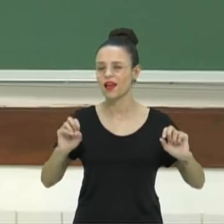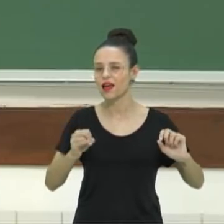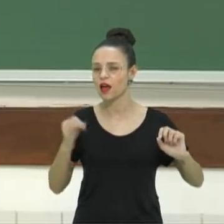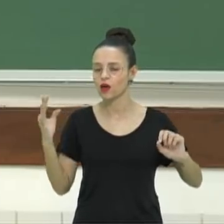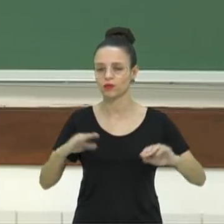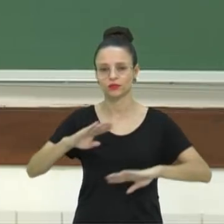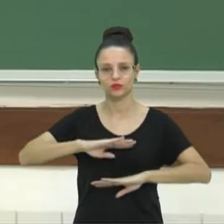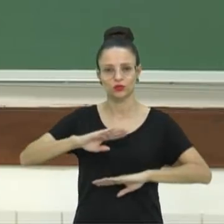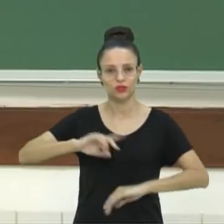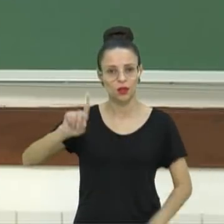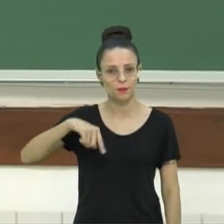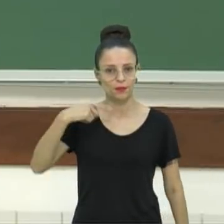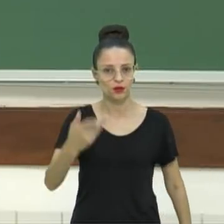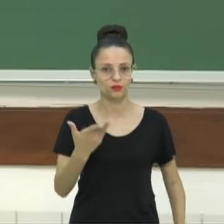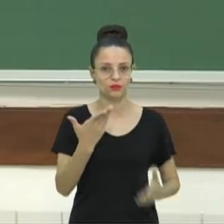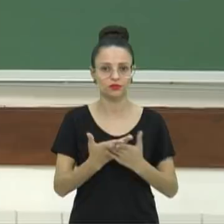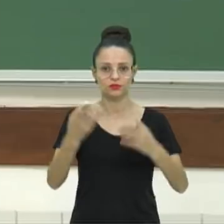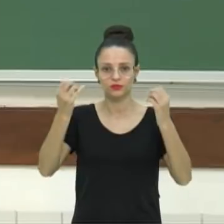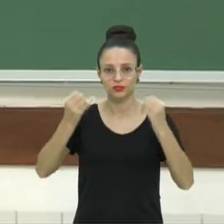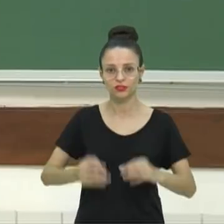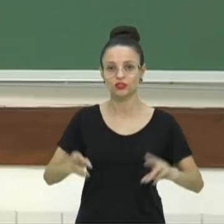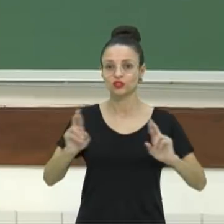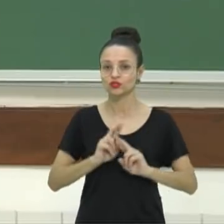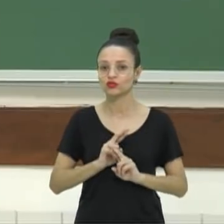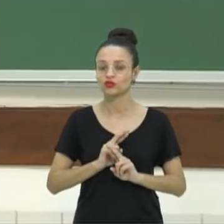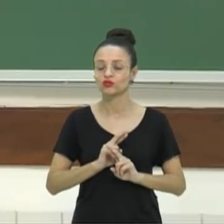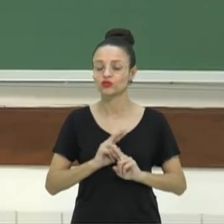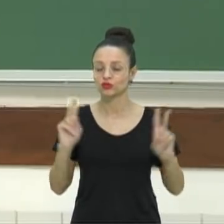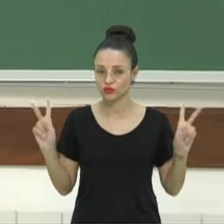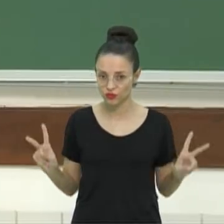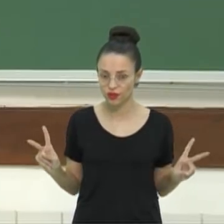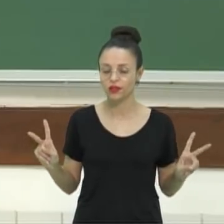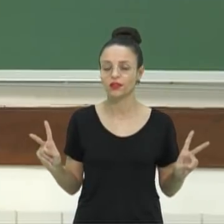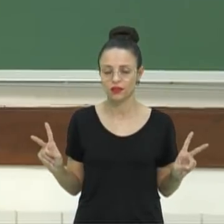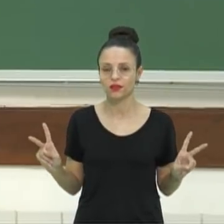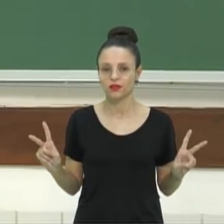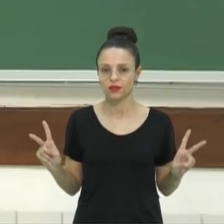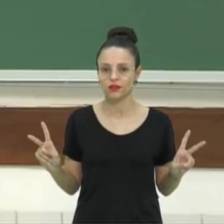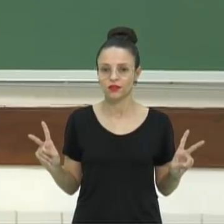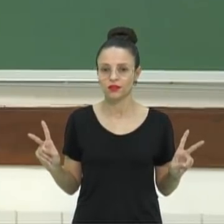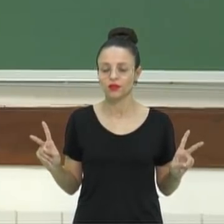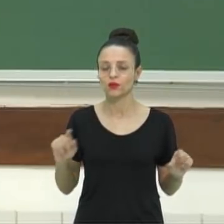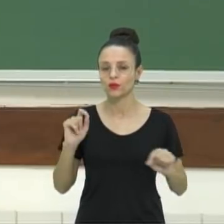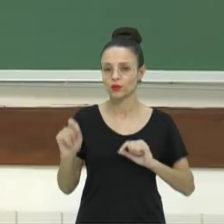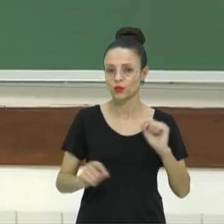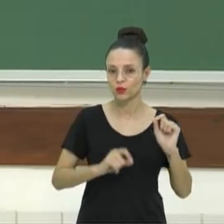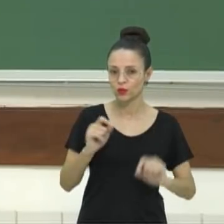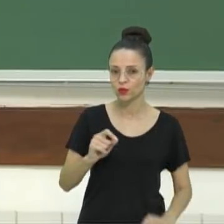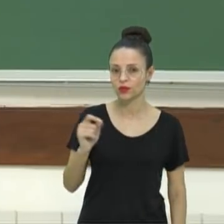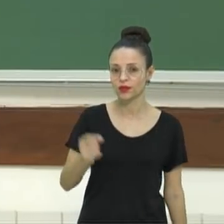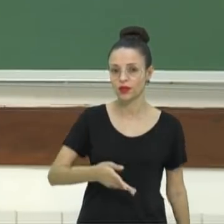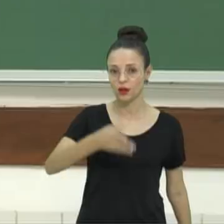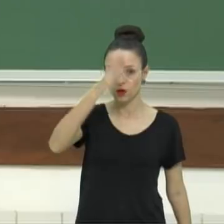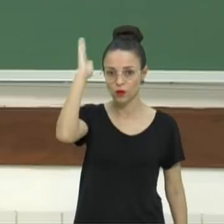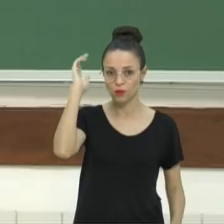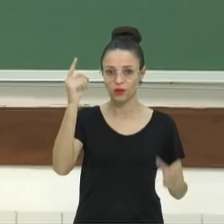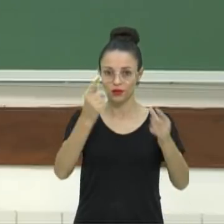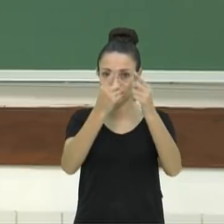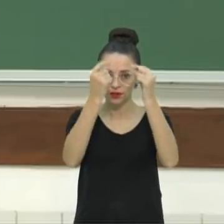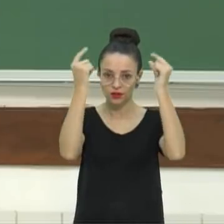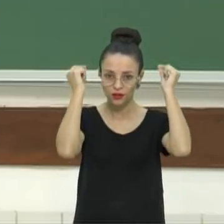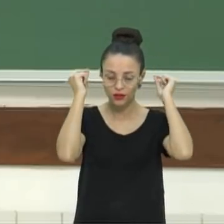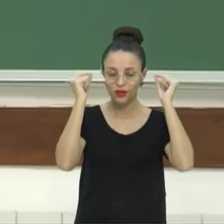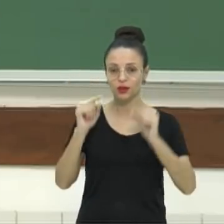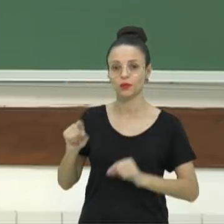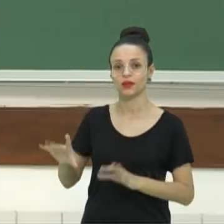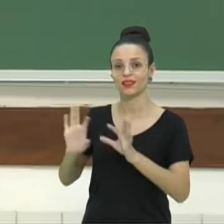estar vendo na aula que vem, né? Então, aonde vai diferir a greco-romana da estilo livre, né? Então, são as duas situações.